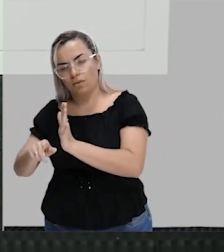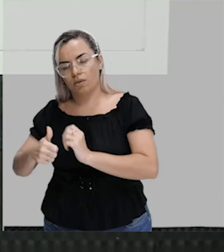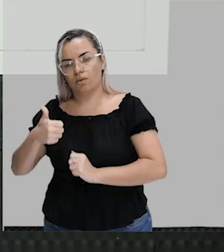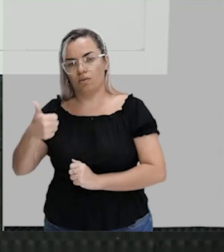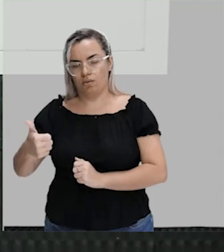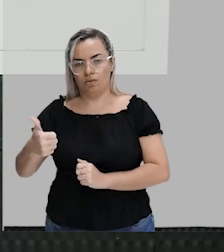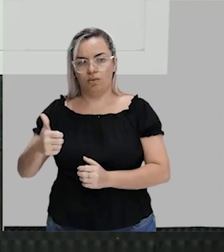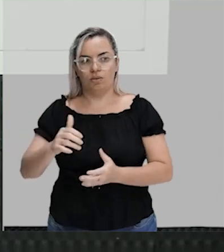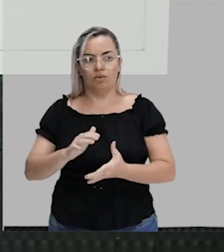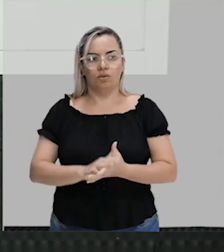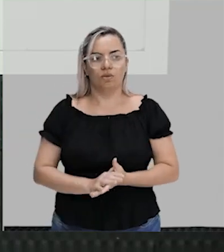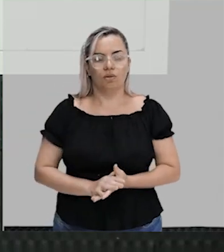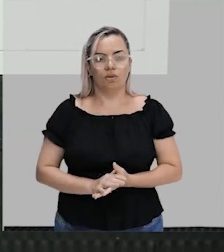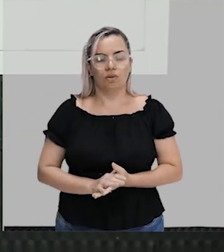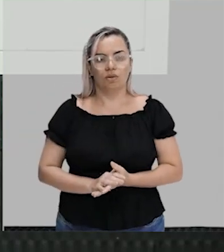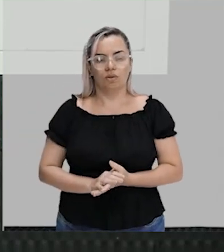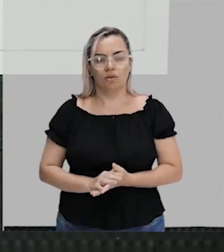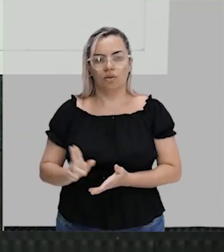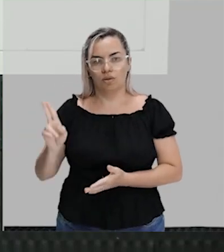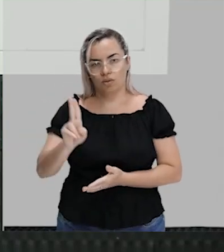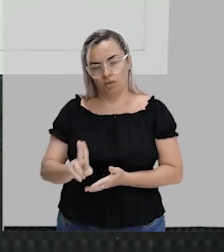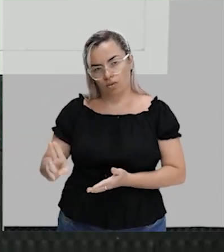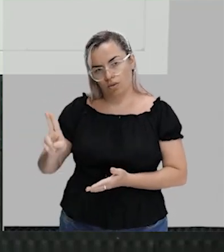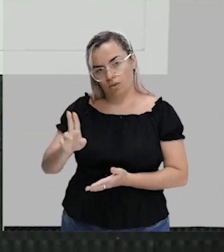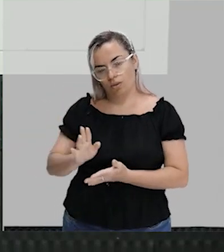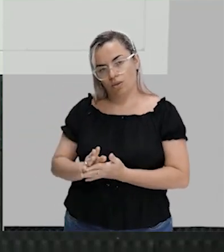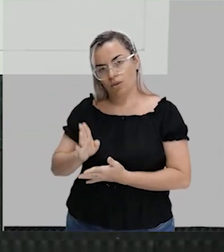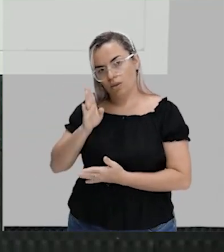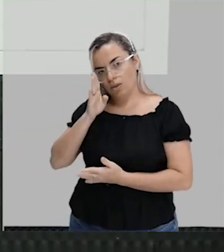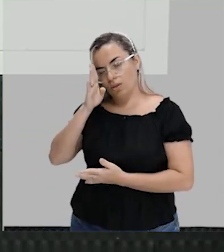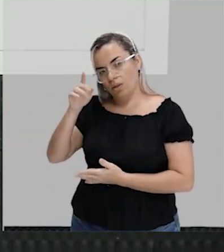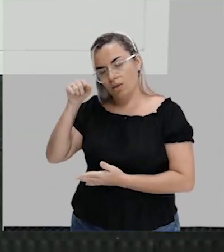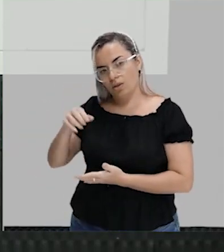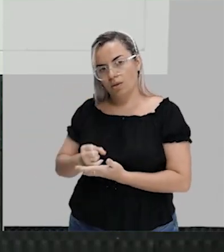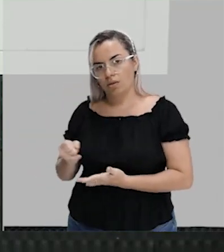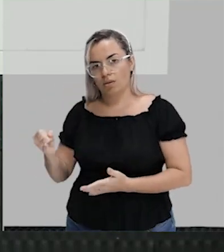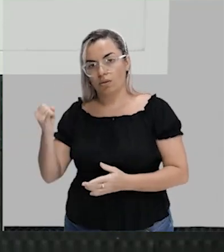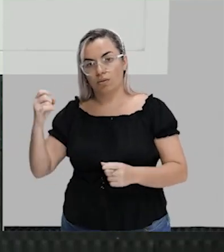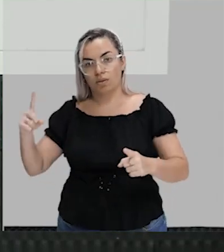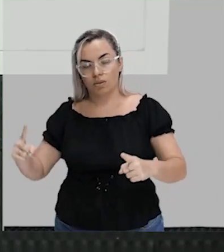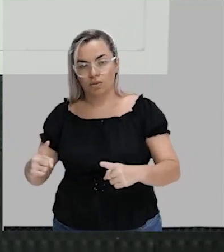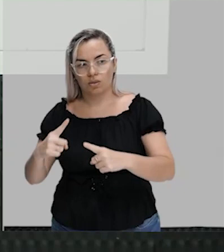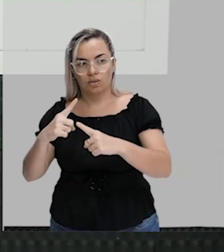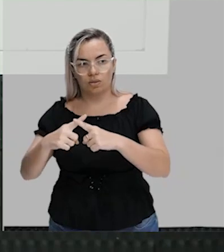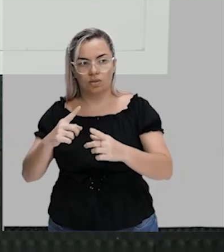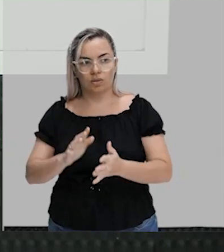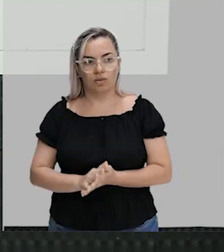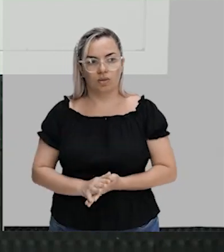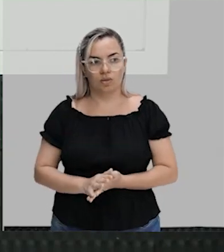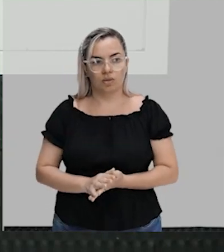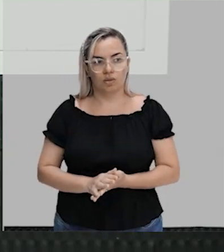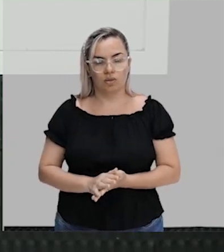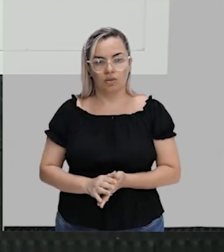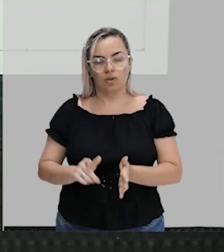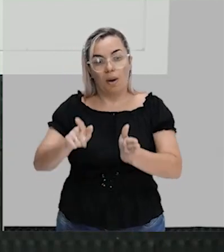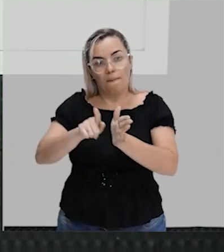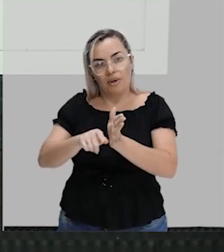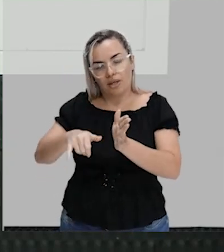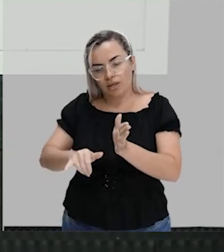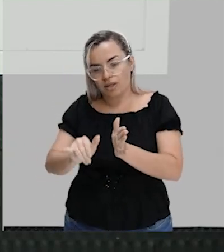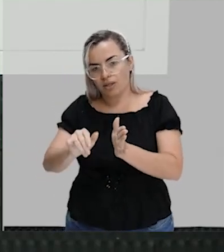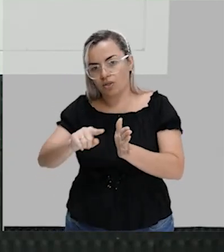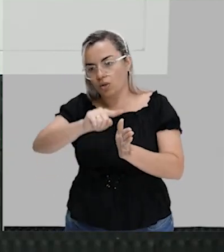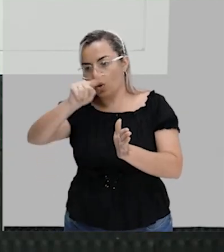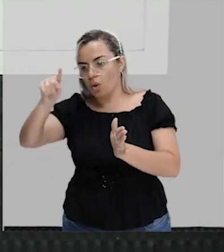multiplicando por menos um usando o princípio multiplicativo né menos um menos y